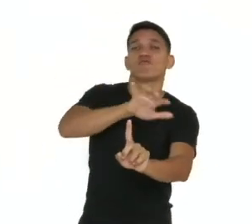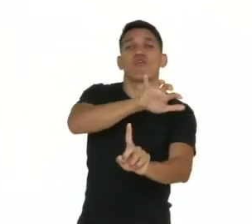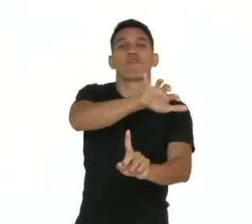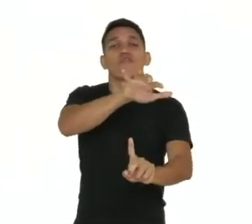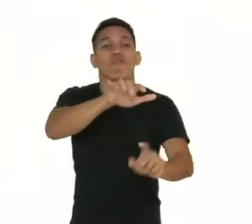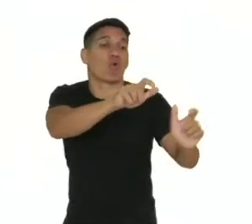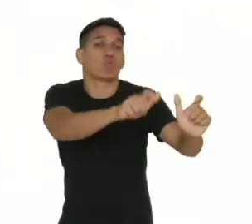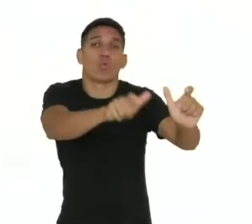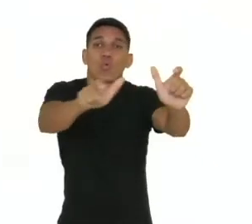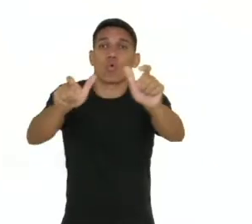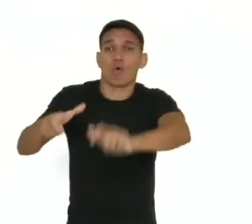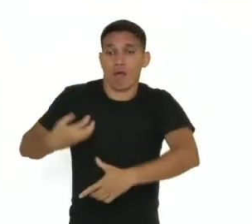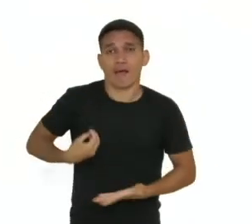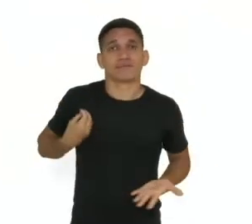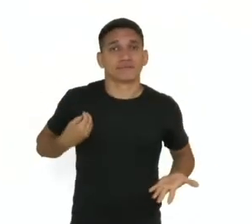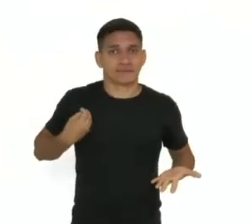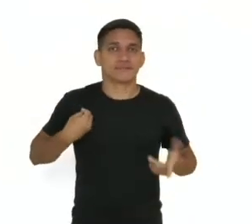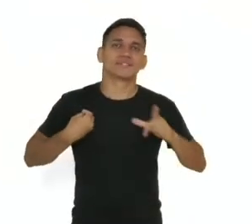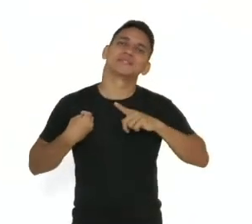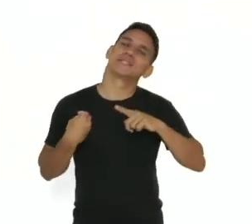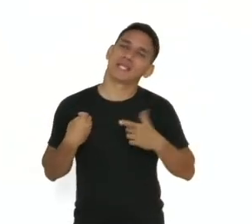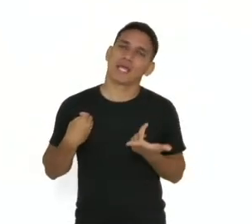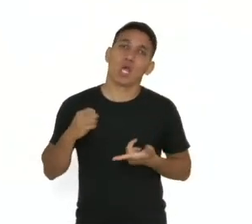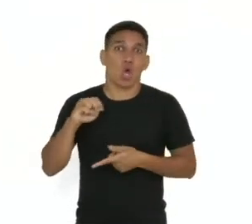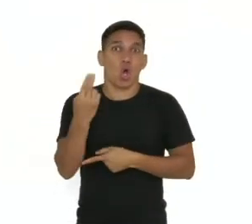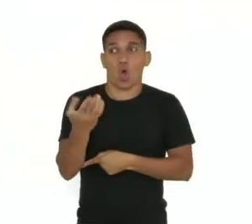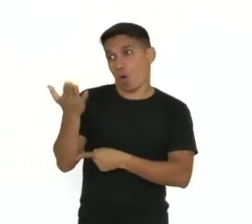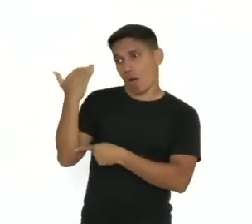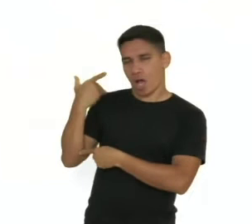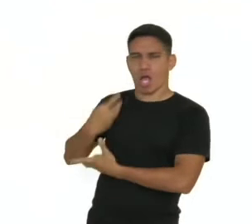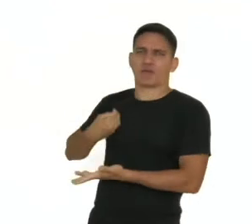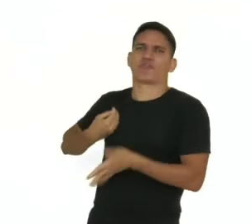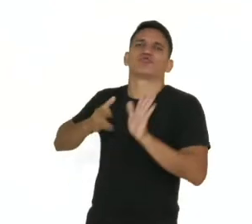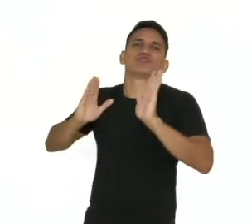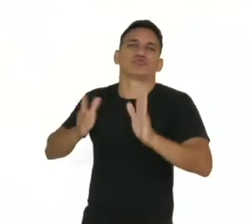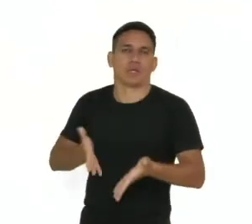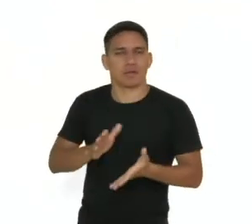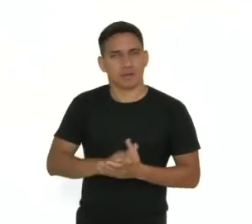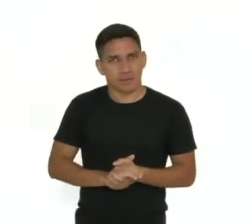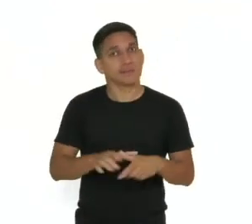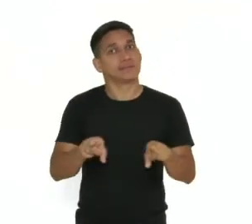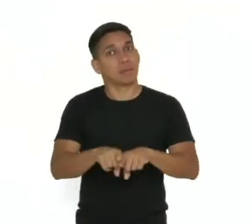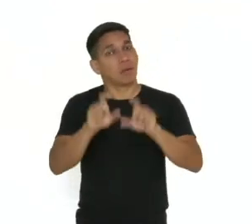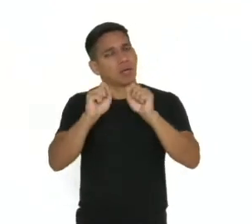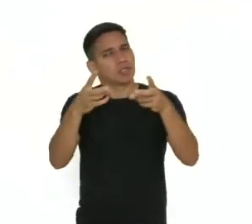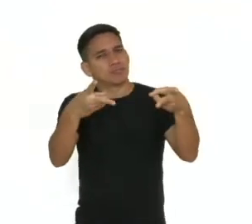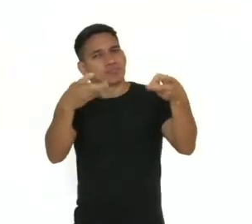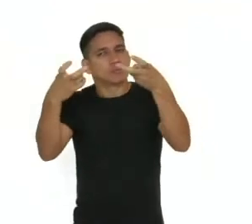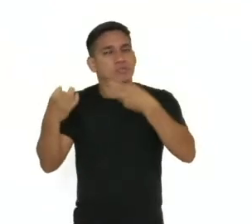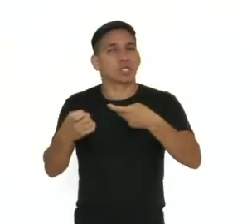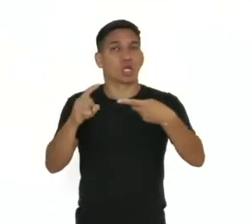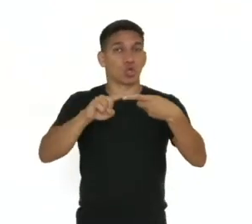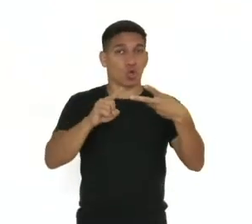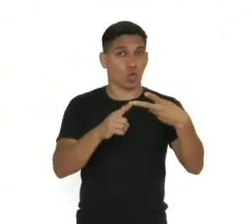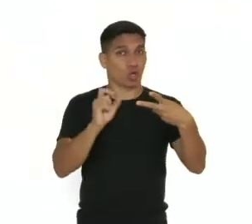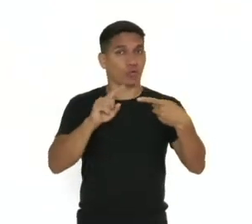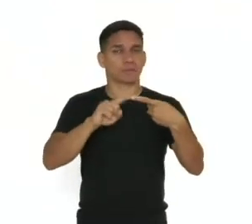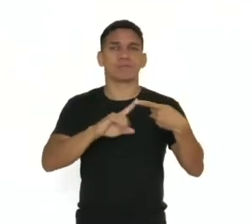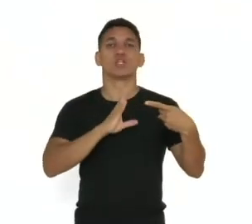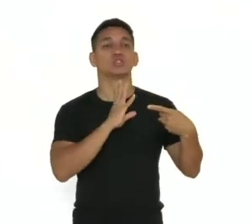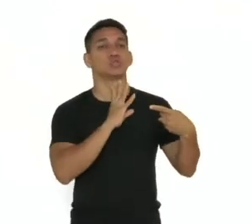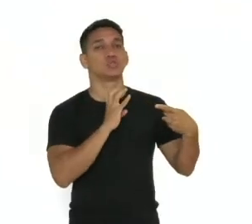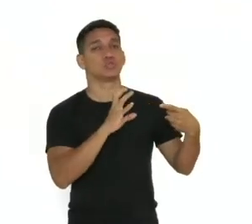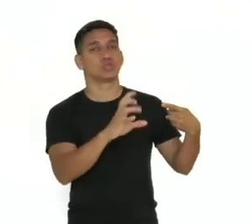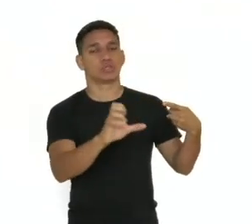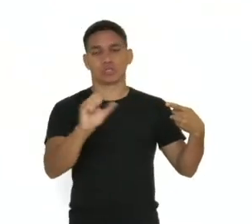geográfico, né? Que a pessoa mora ou morou por algum tempo, né? Então, isso pode ser percebido por dois fatores. O sotaque